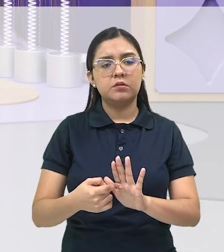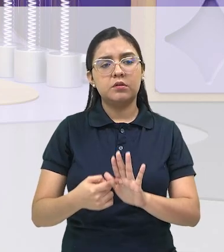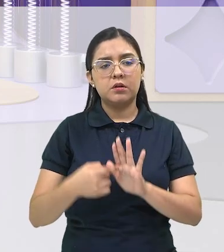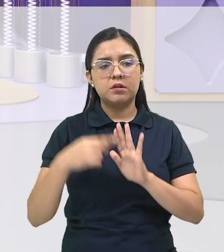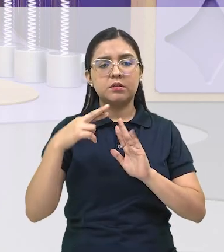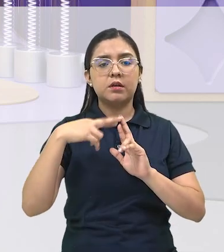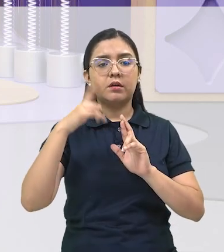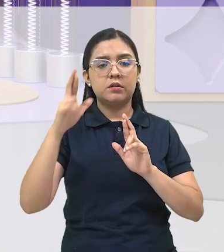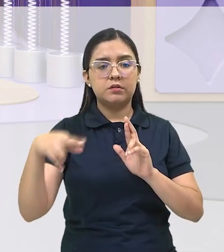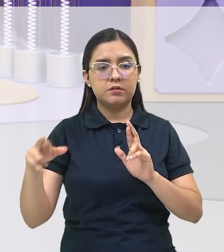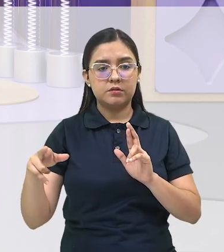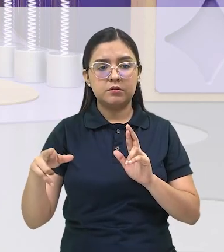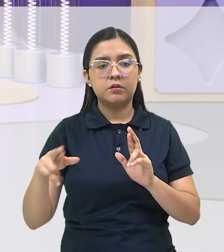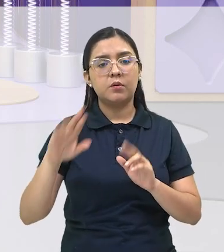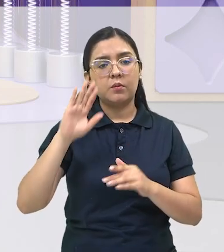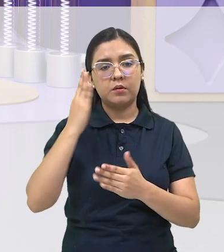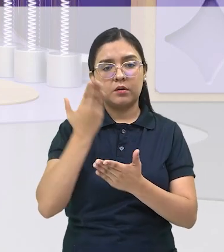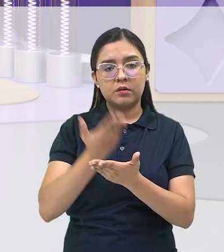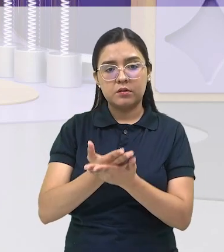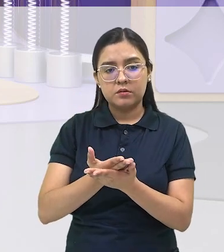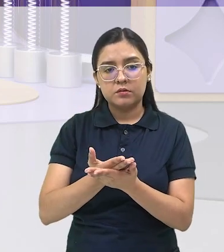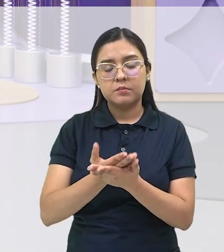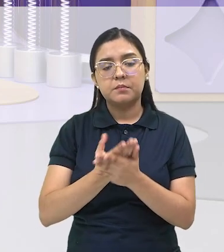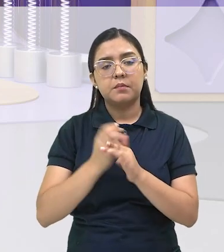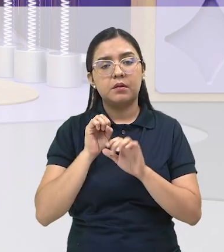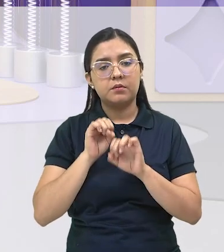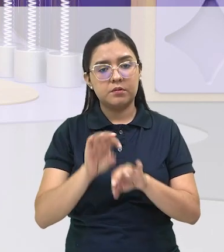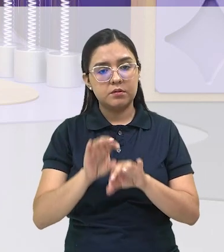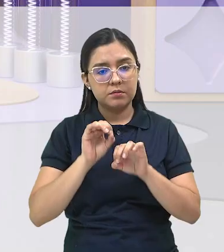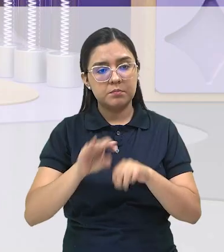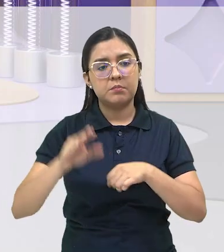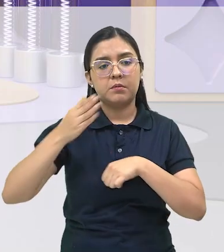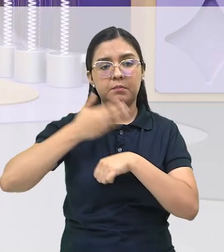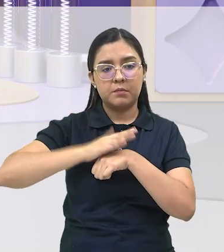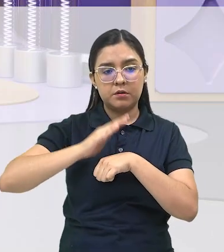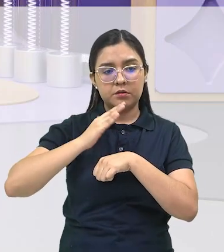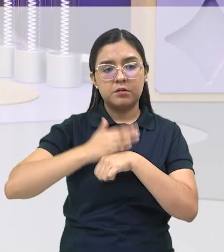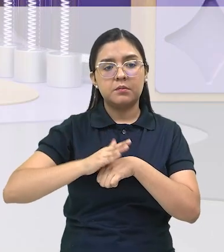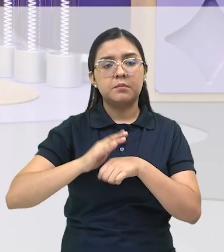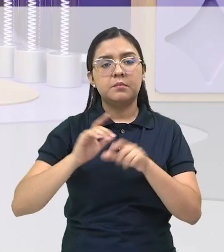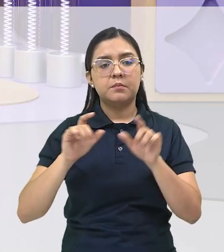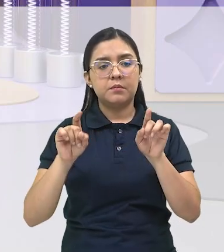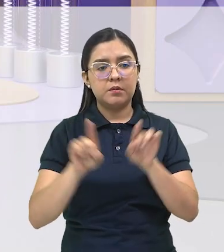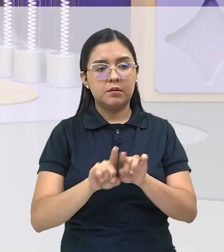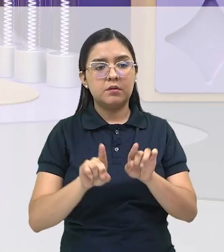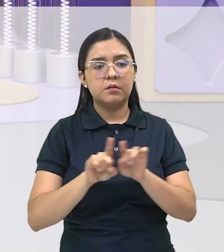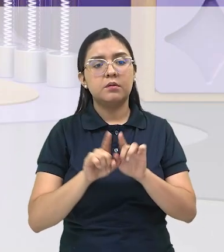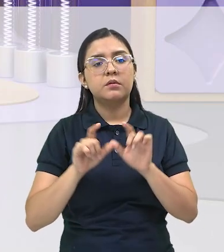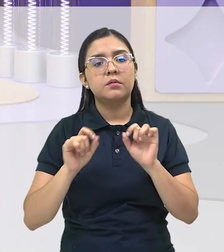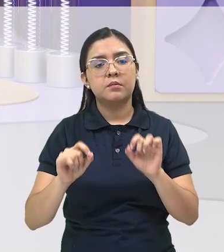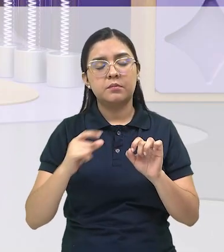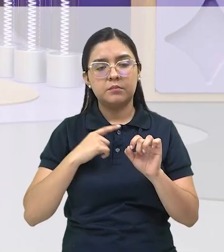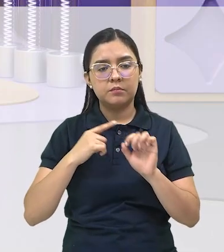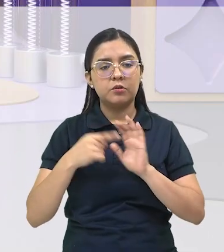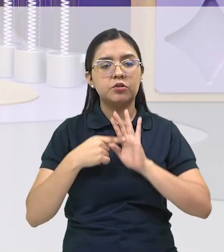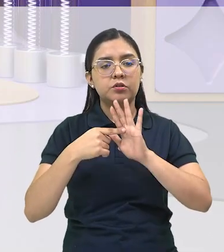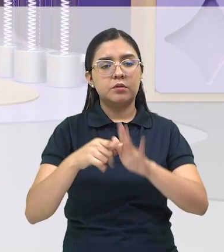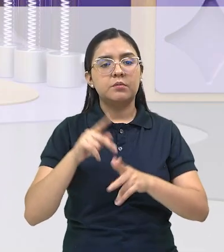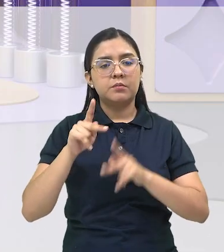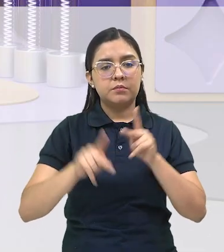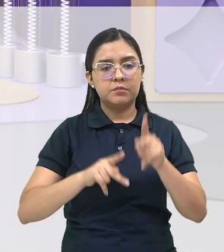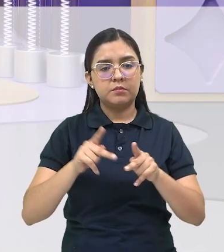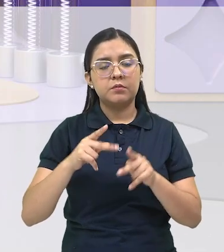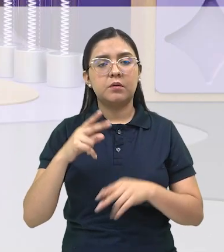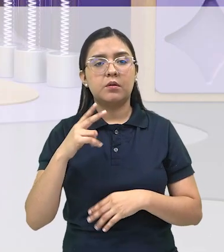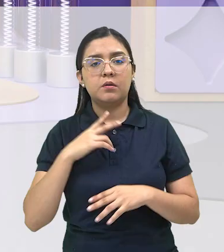essa religião ou crença pelo ensino, pela prática, pelo culto em público